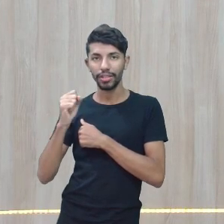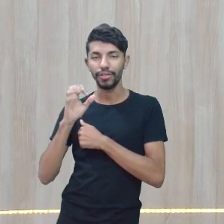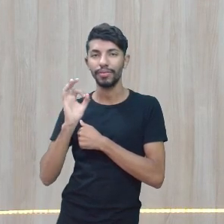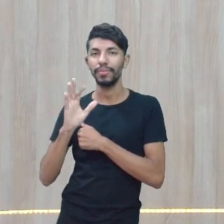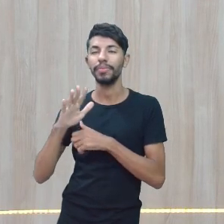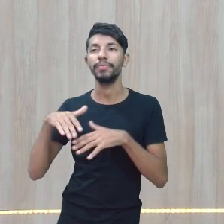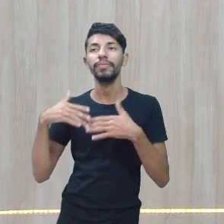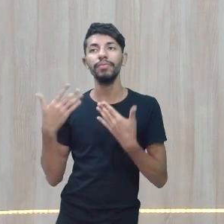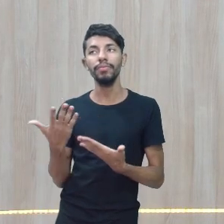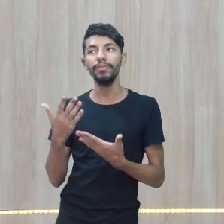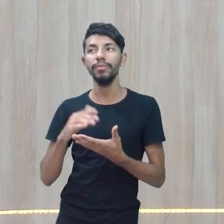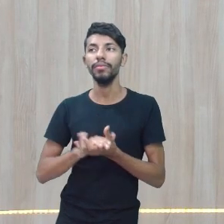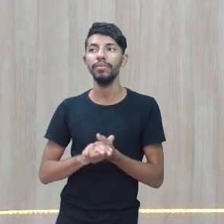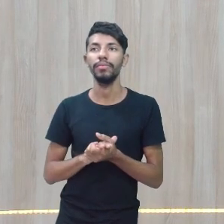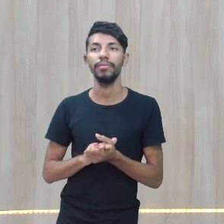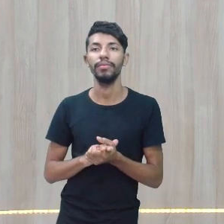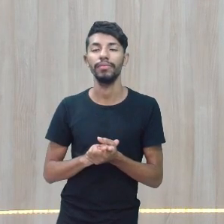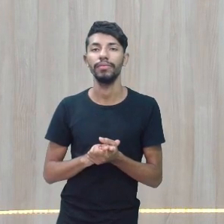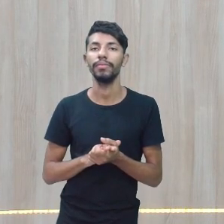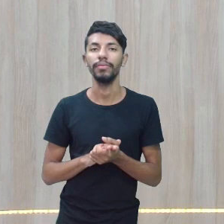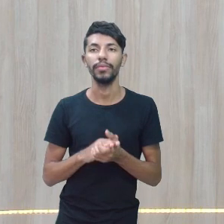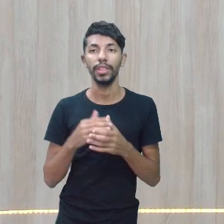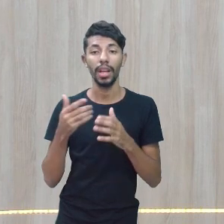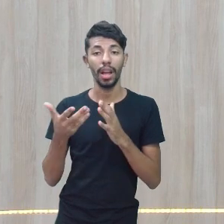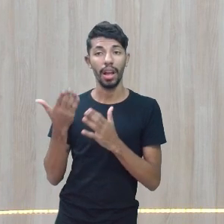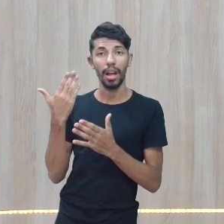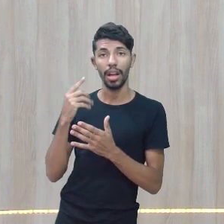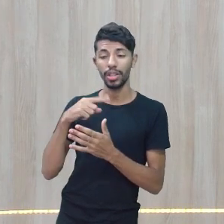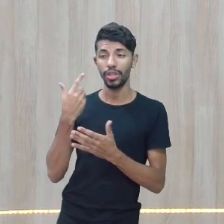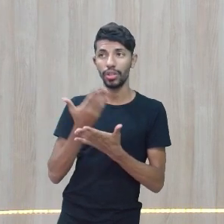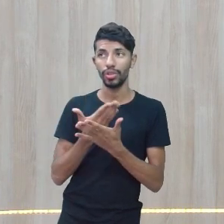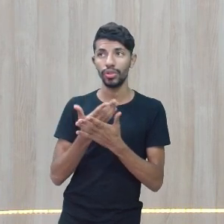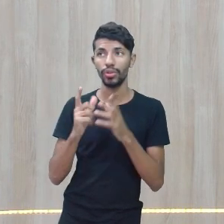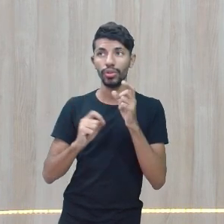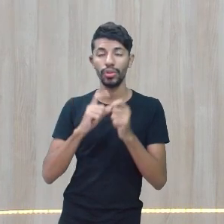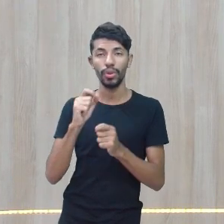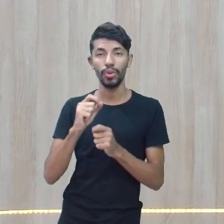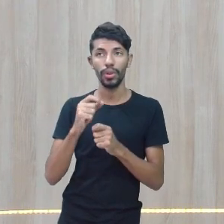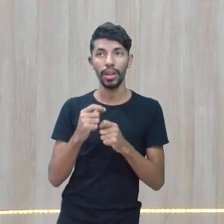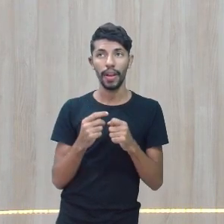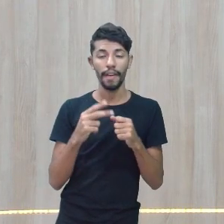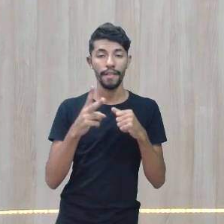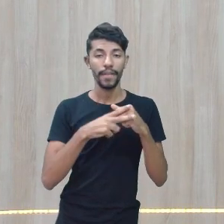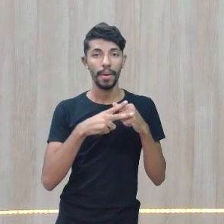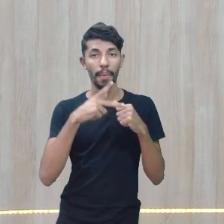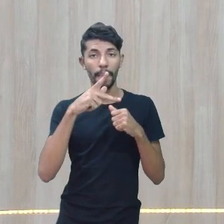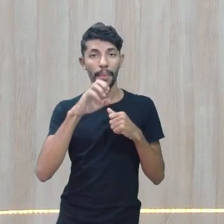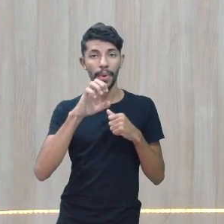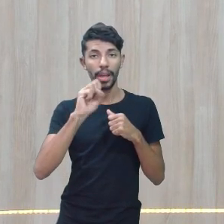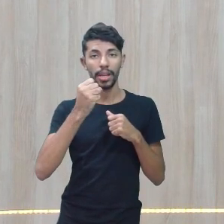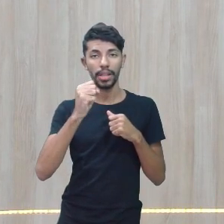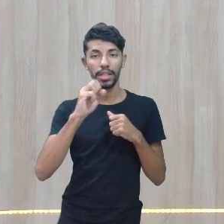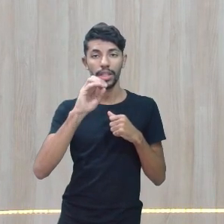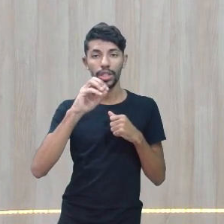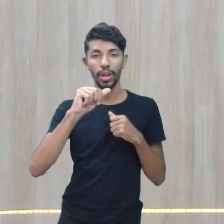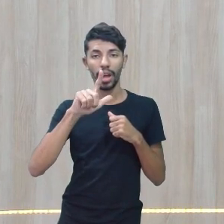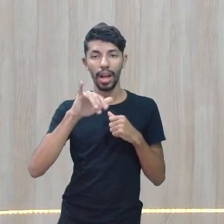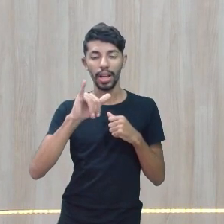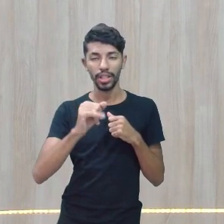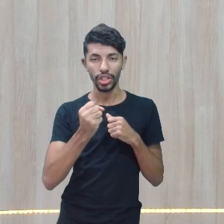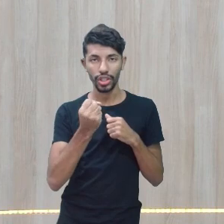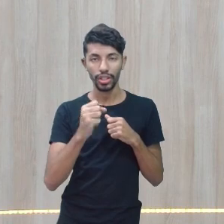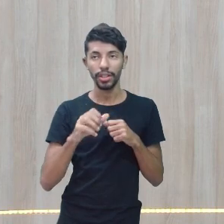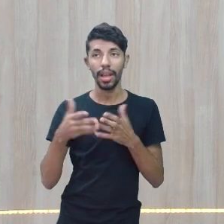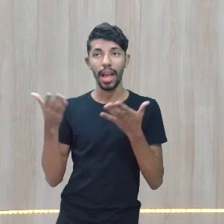tem aqueles que são impessoais, tá? Que não representam uma pessoa no singular, no plural, né? Não está concordando